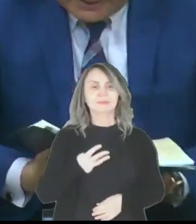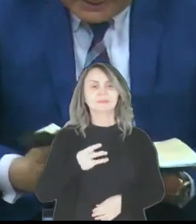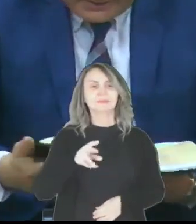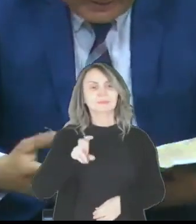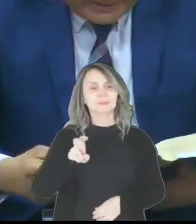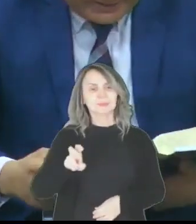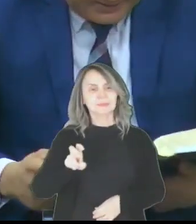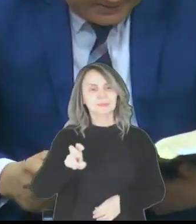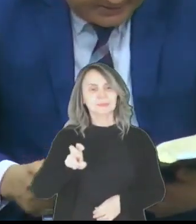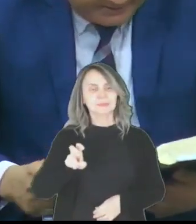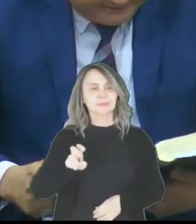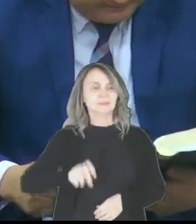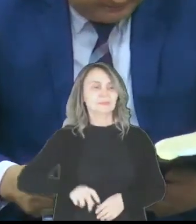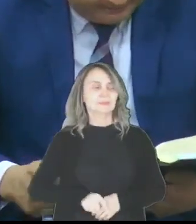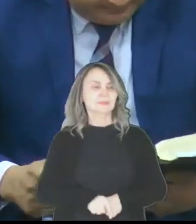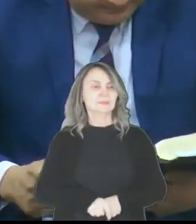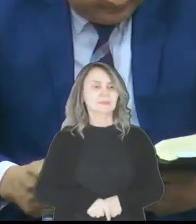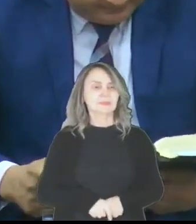Né?